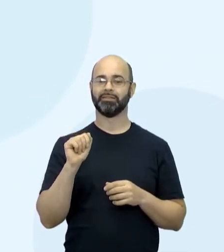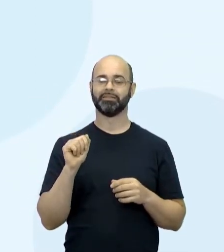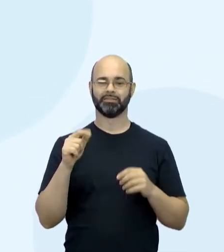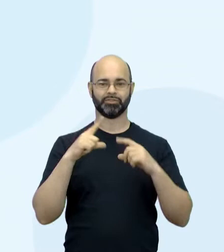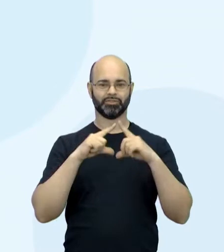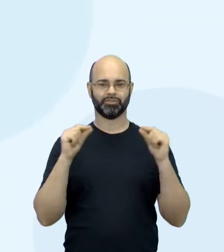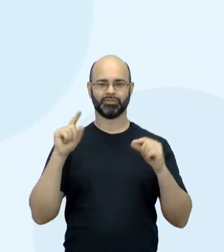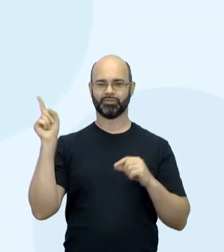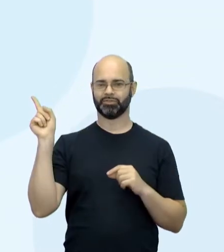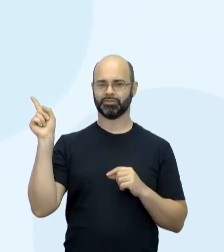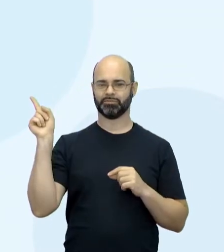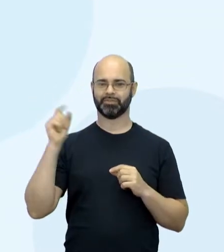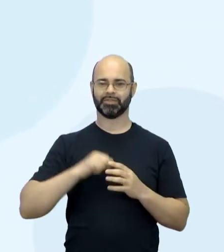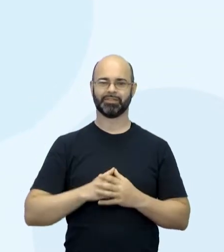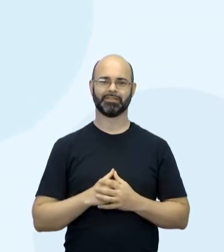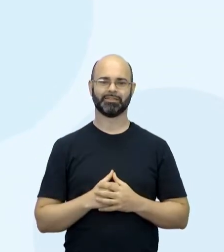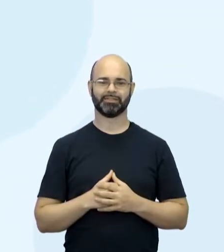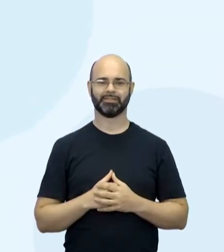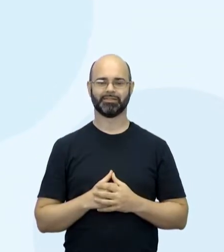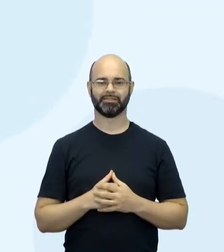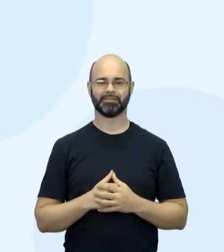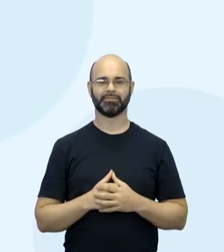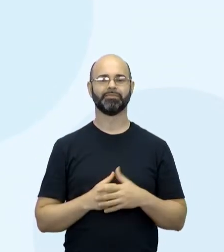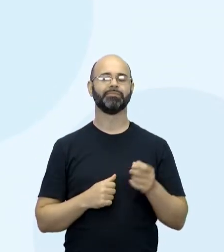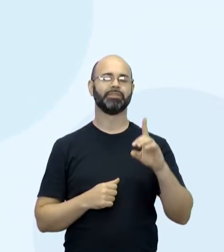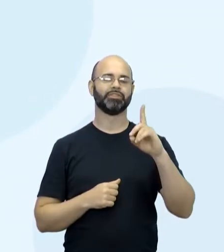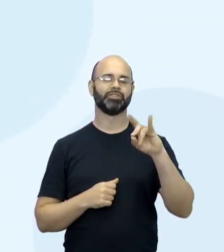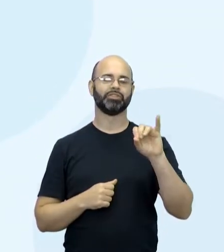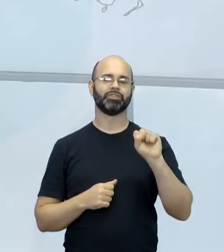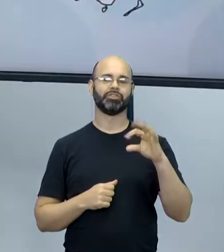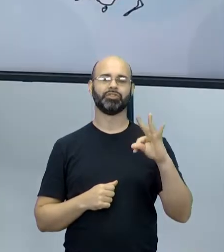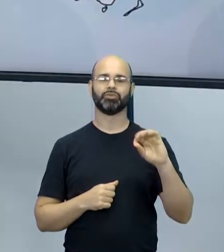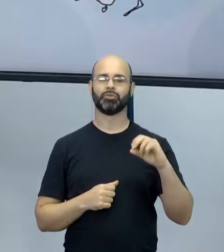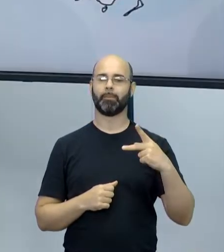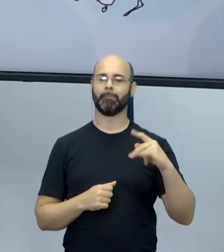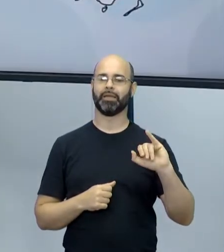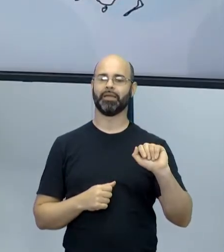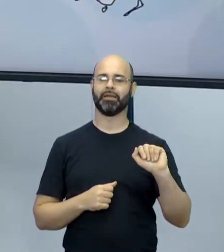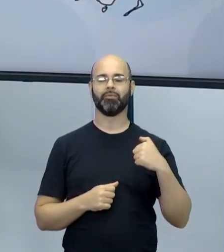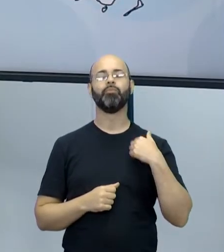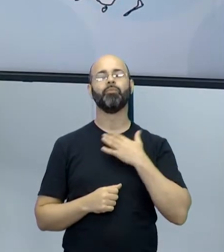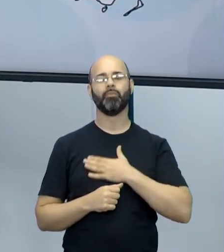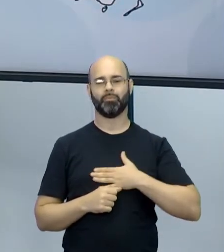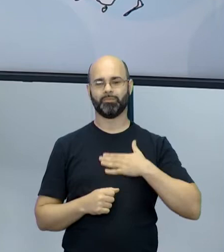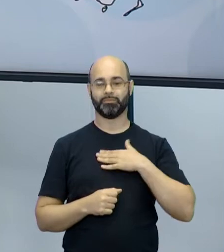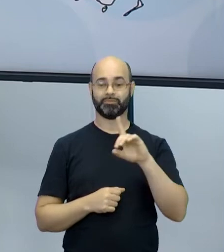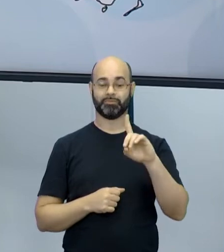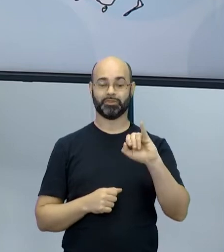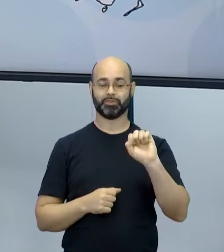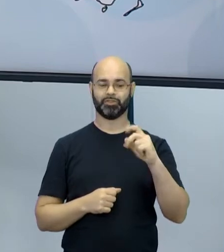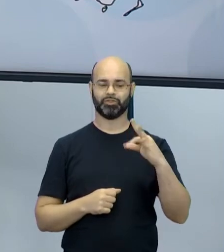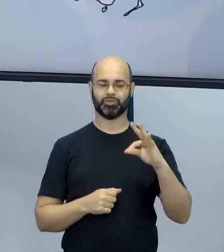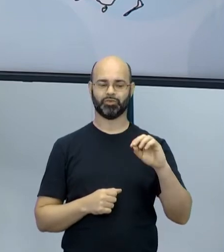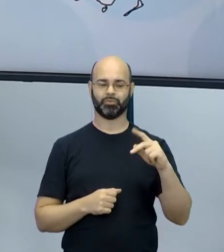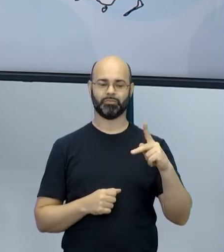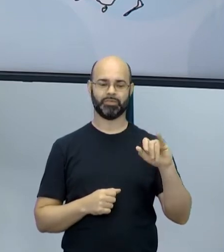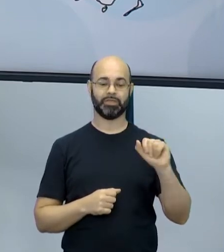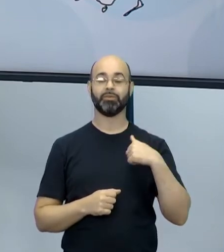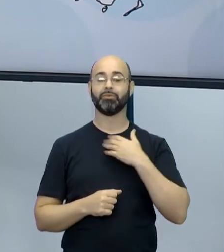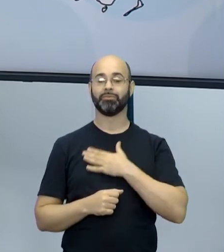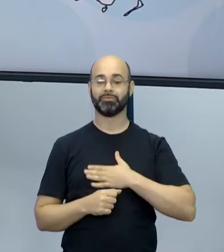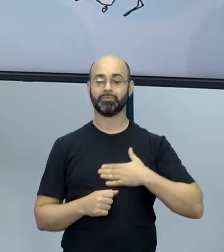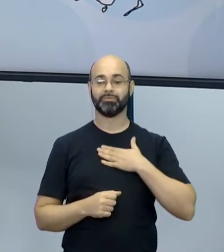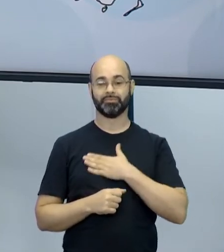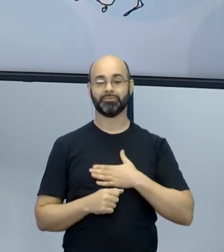aqui, marquei, tá, japonês. E aí é uma distopia. Eu acho legal as distopias, porque, em resumo, distopia é um futuro que deu